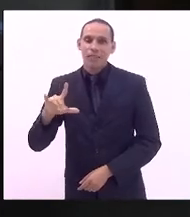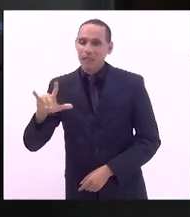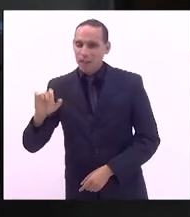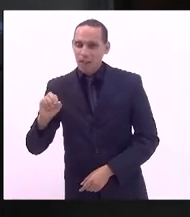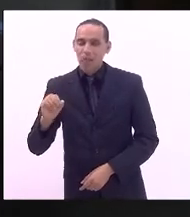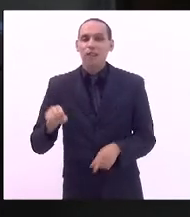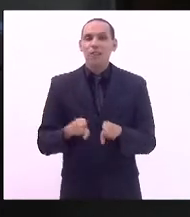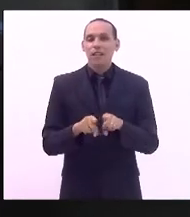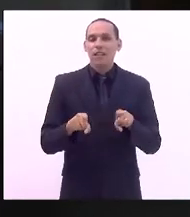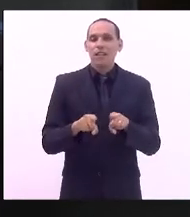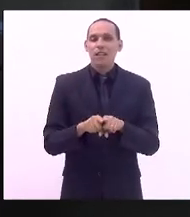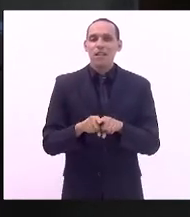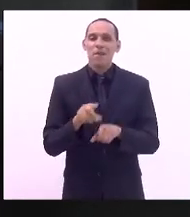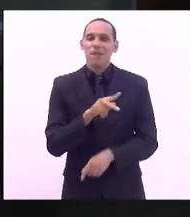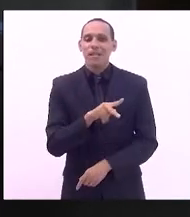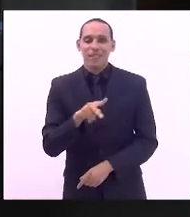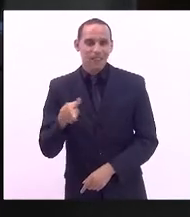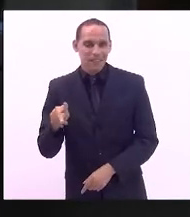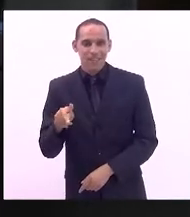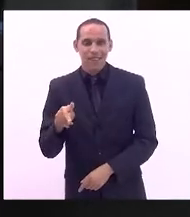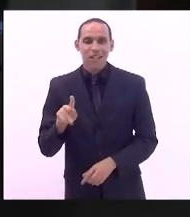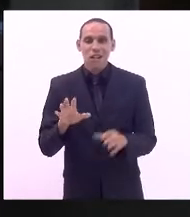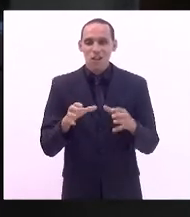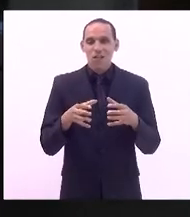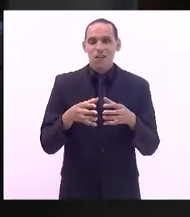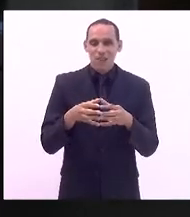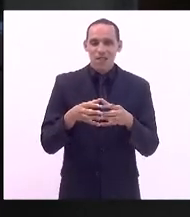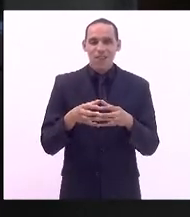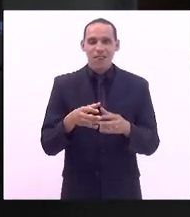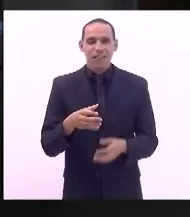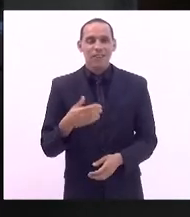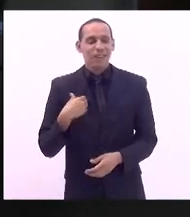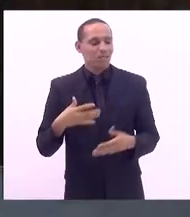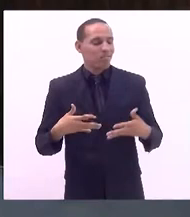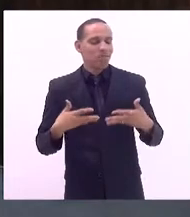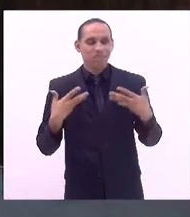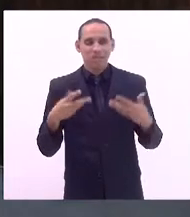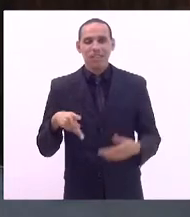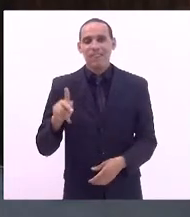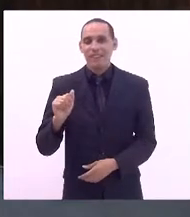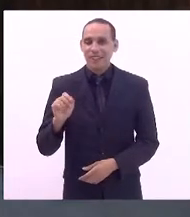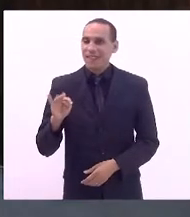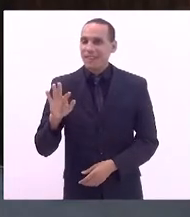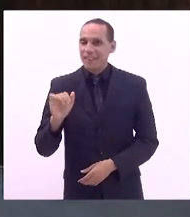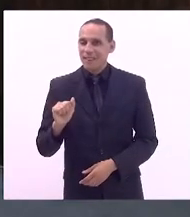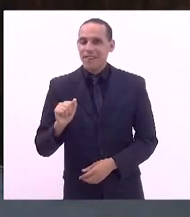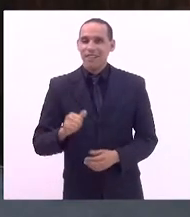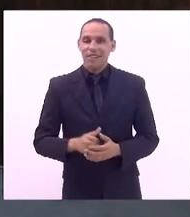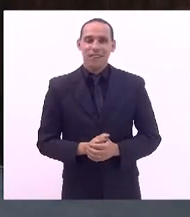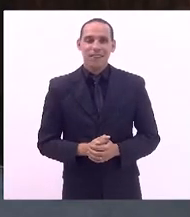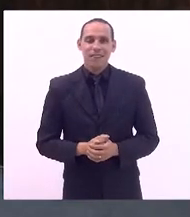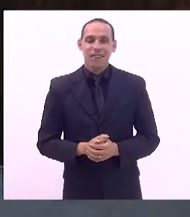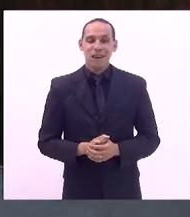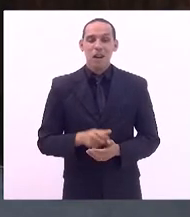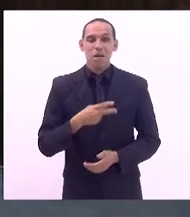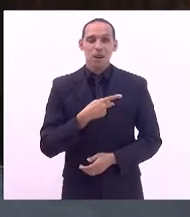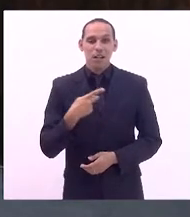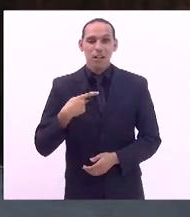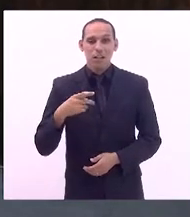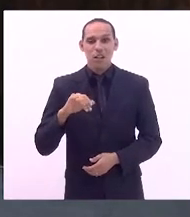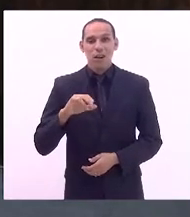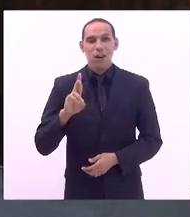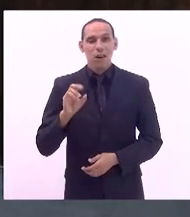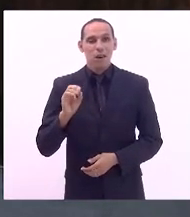nossa querida Presidente do Conselho inter-religioso que eu tenho tanta honra Kátia Bastos o Pastor Roberto